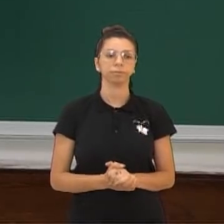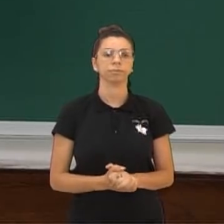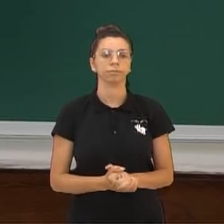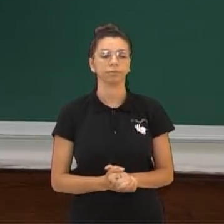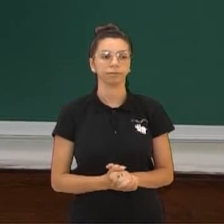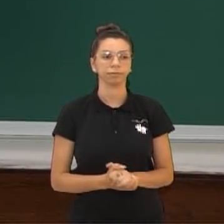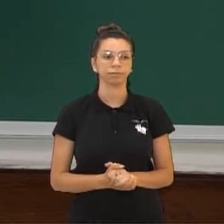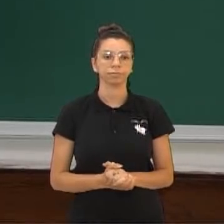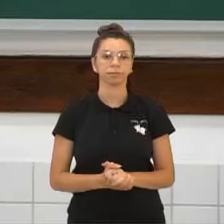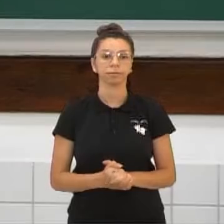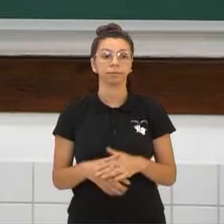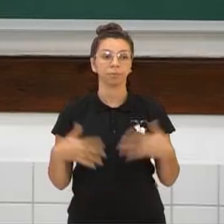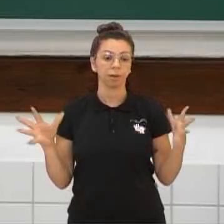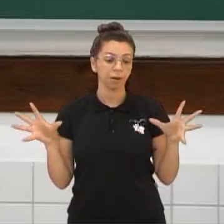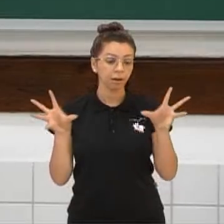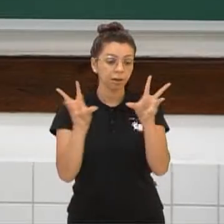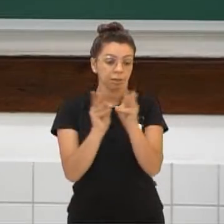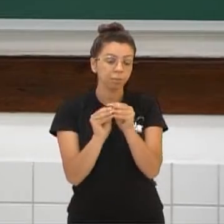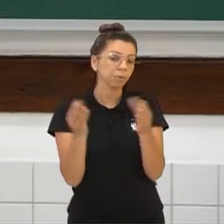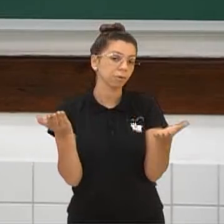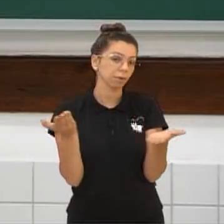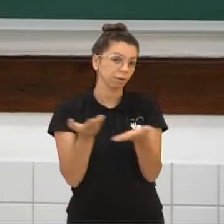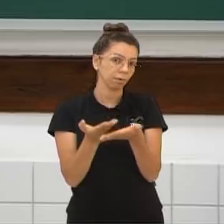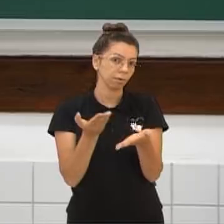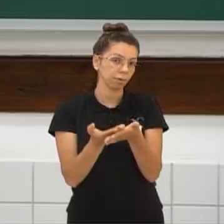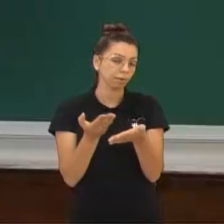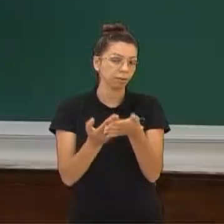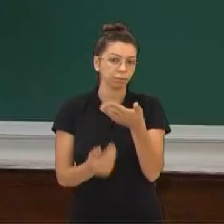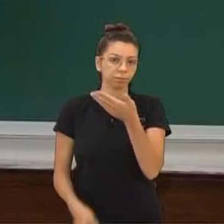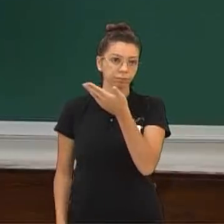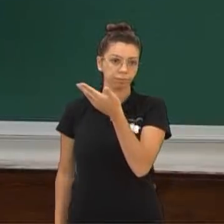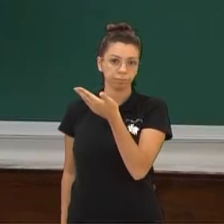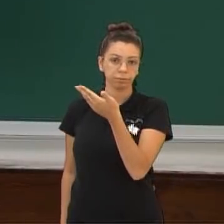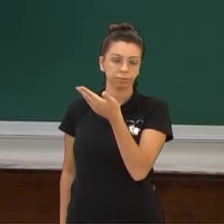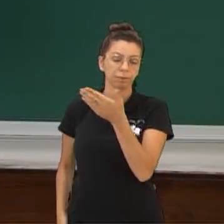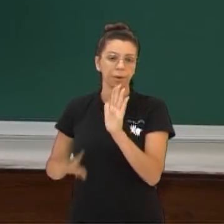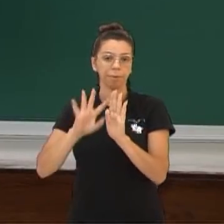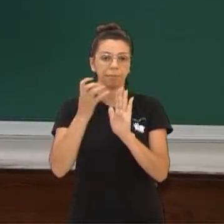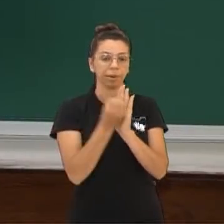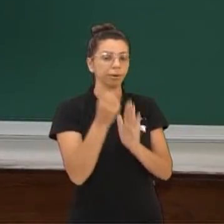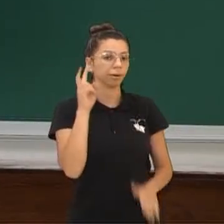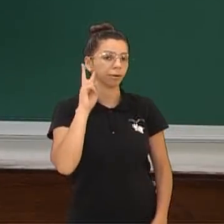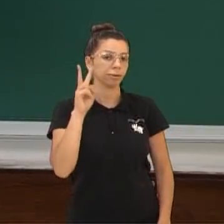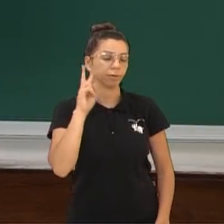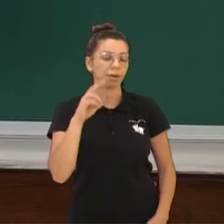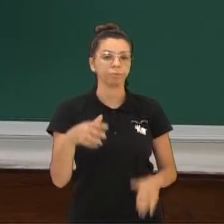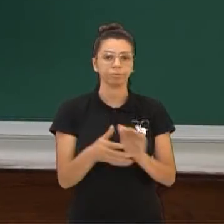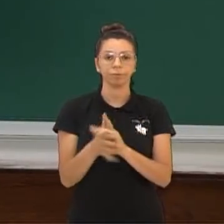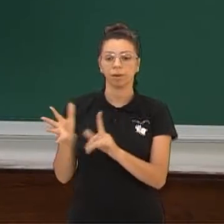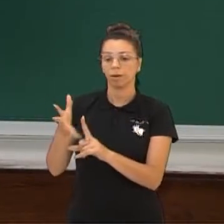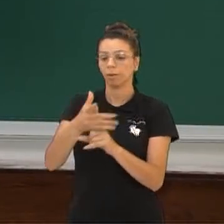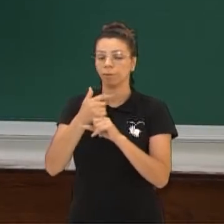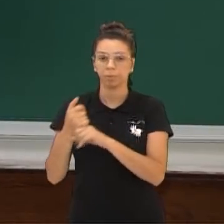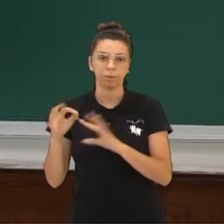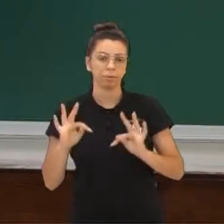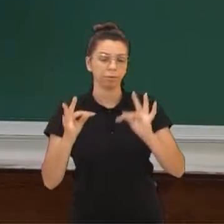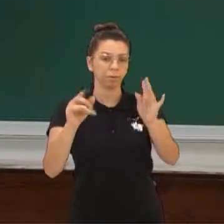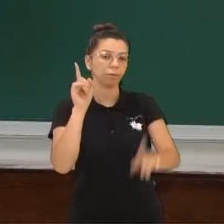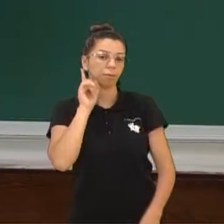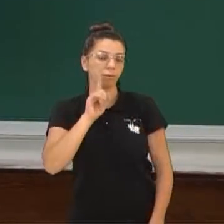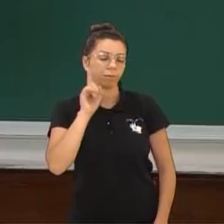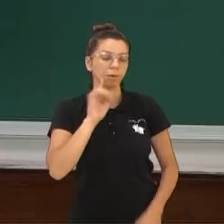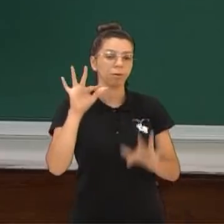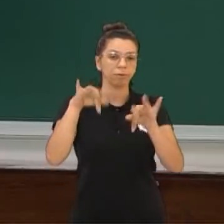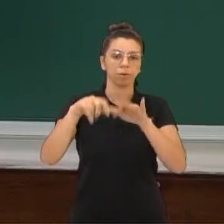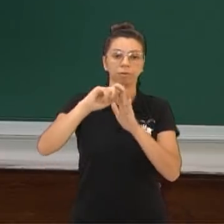Então, resumindo aí o que nós falamos até agora sobre esses fatos históricos, né? A dominação tecnológica americana no final do século